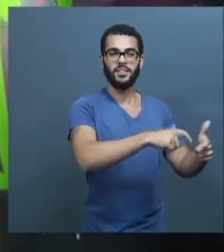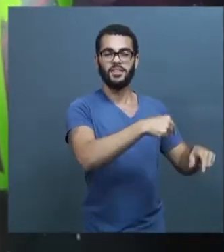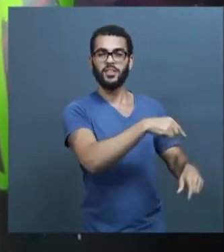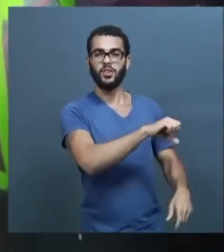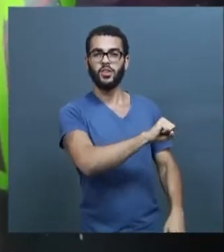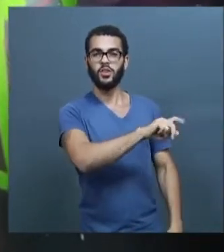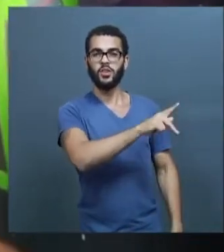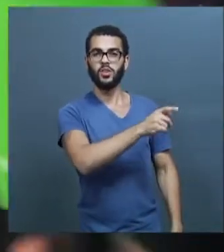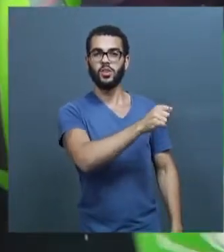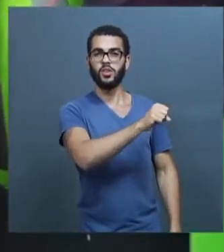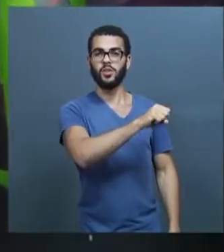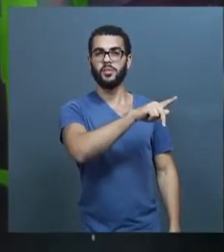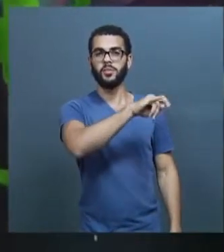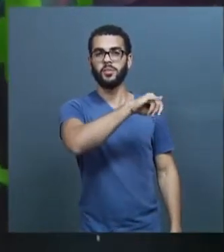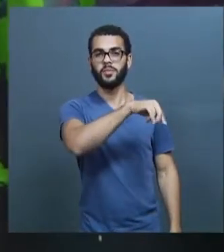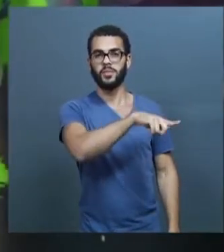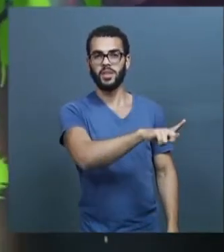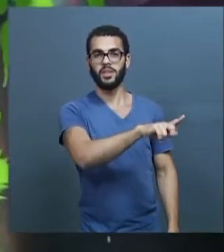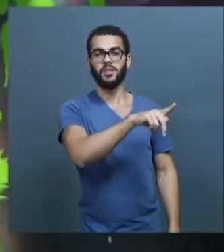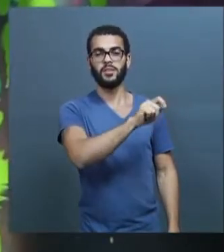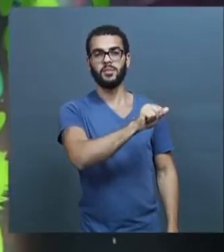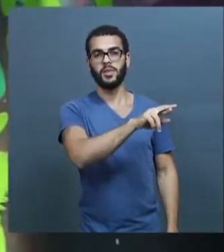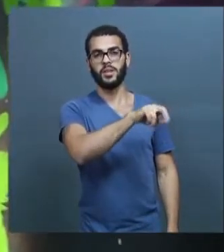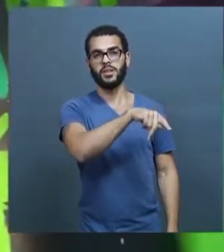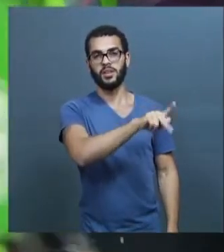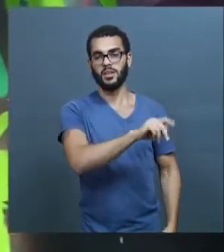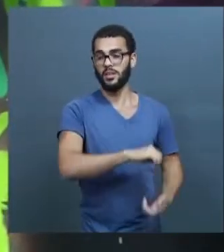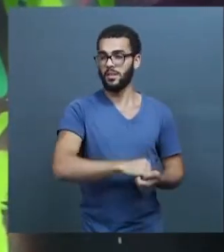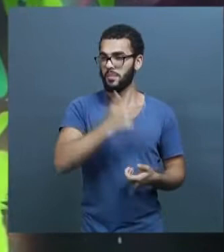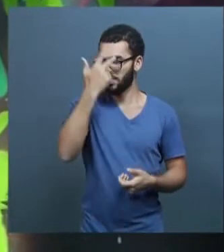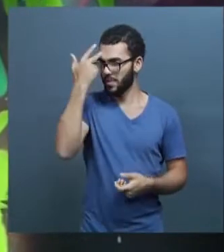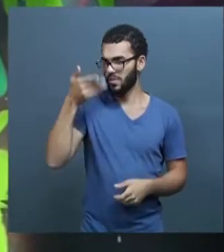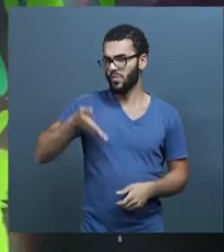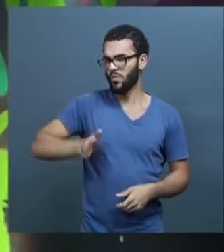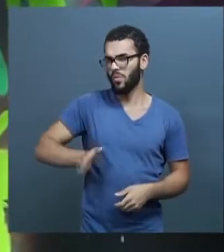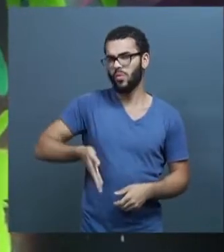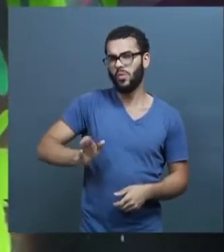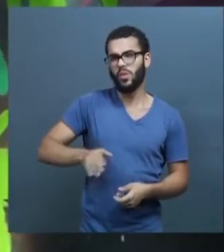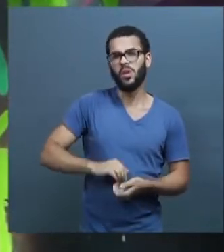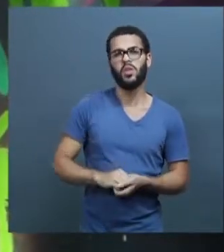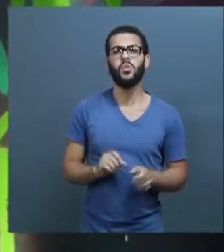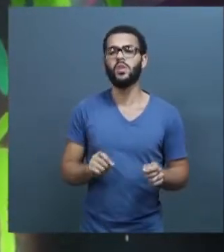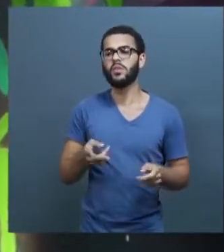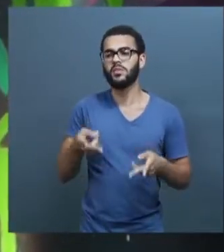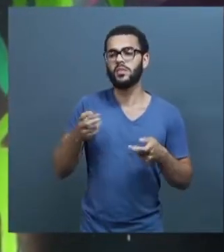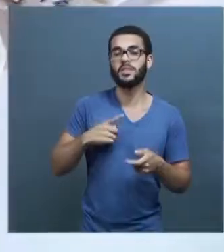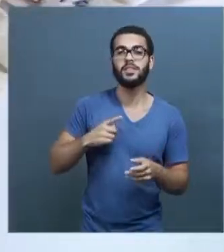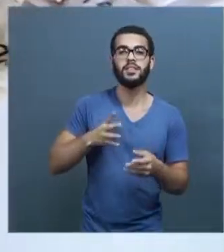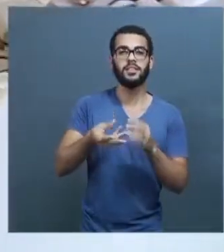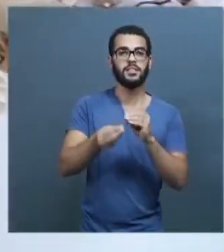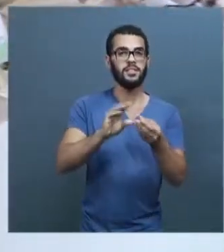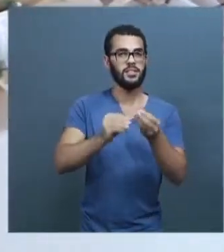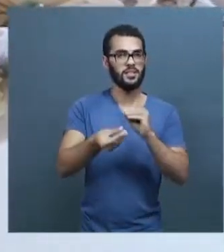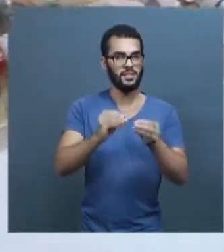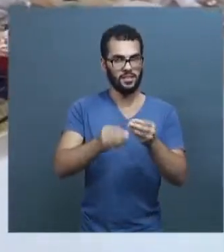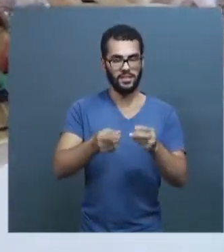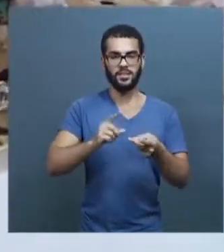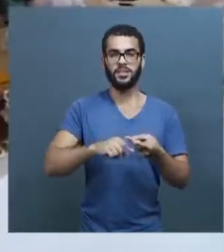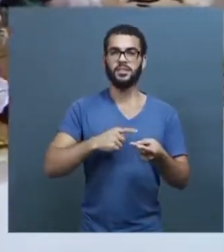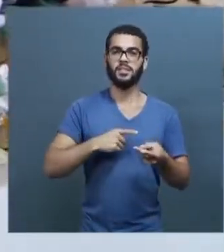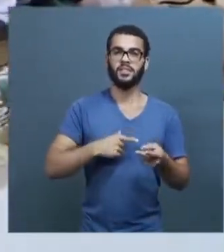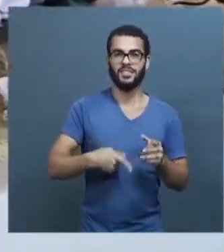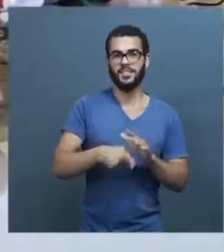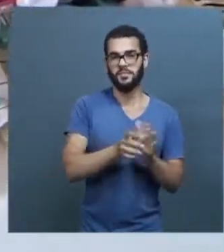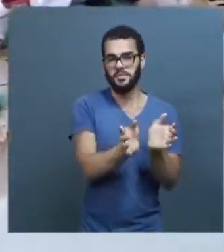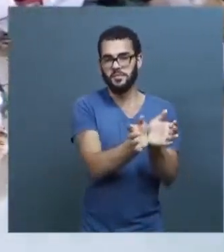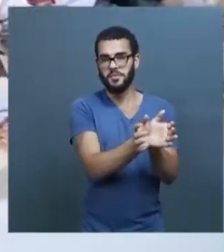convidado para fazer lá. E quem frequentar a feirinha vai poder encontrar o quê? Vai encontrar artesanato, que tem clube de mãe,